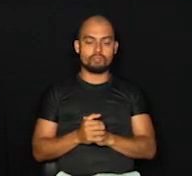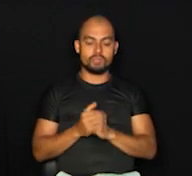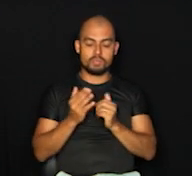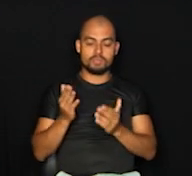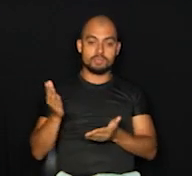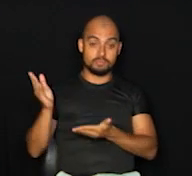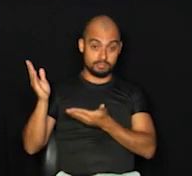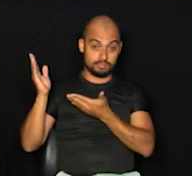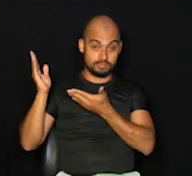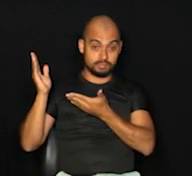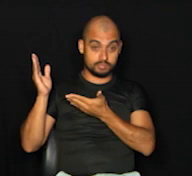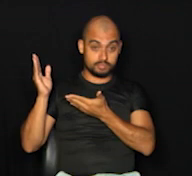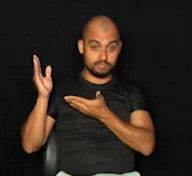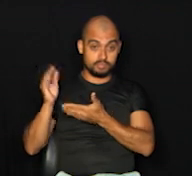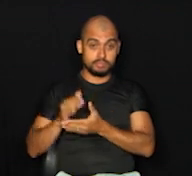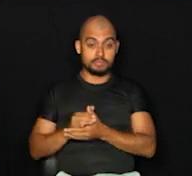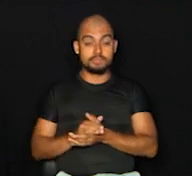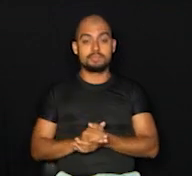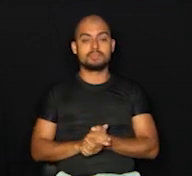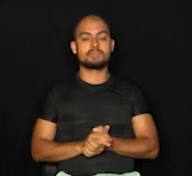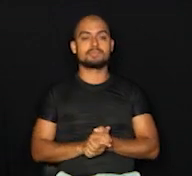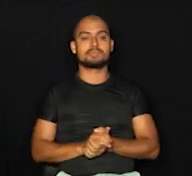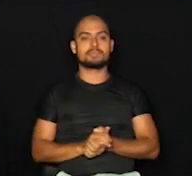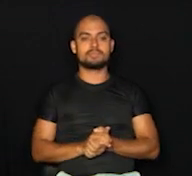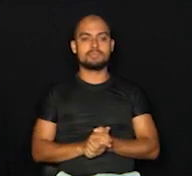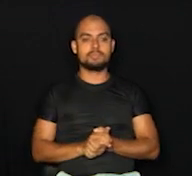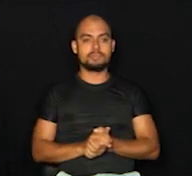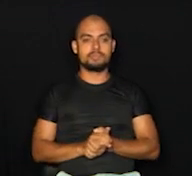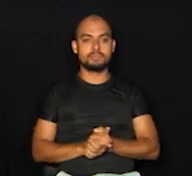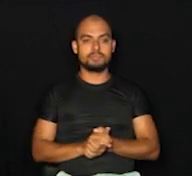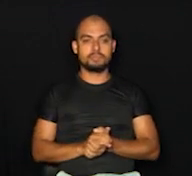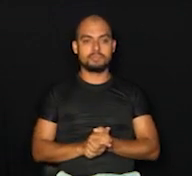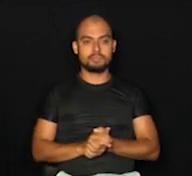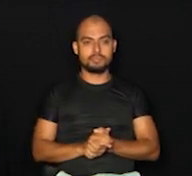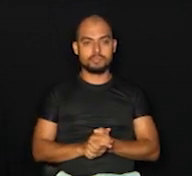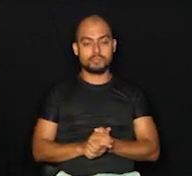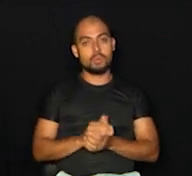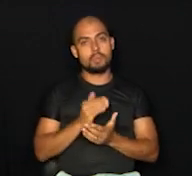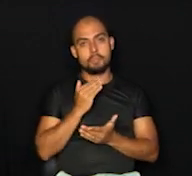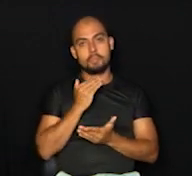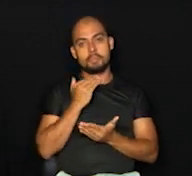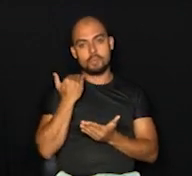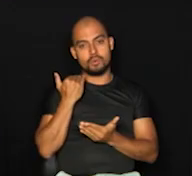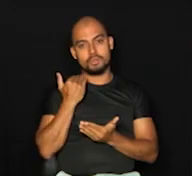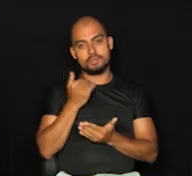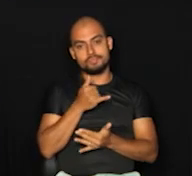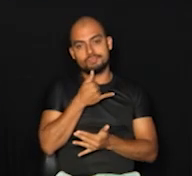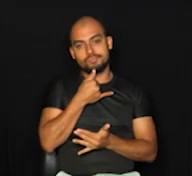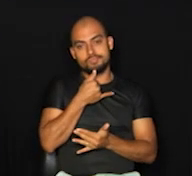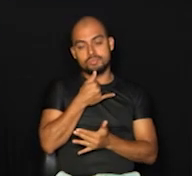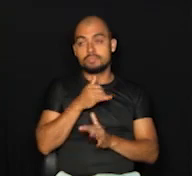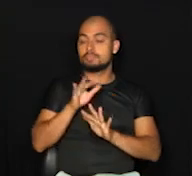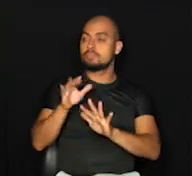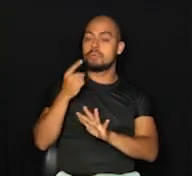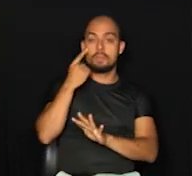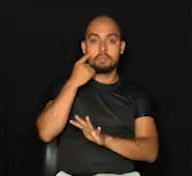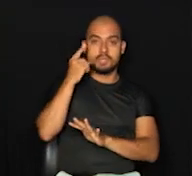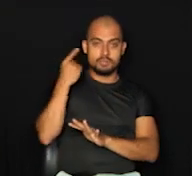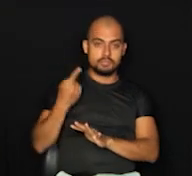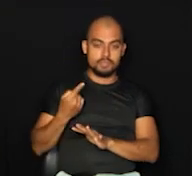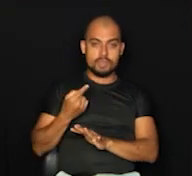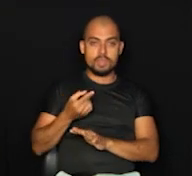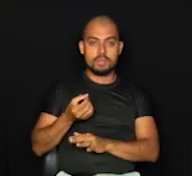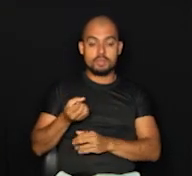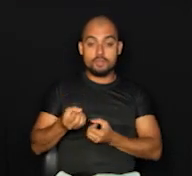9, Morungaba 4 e Olambra 3 óbitos. Bom, Minabreu, informações